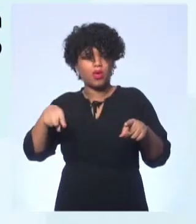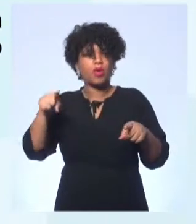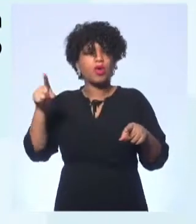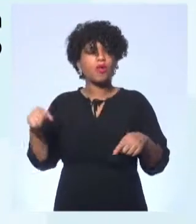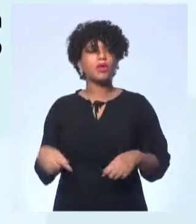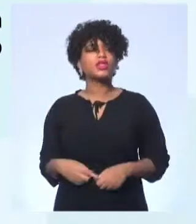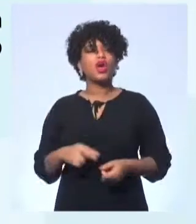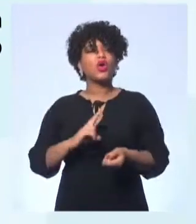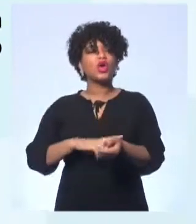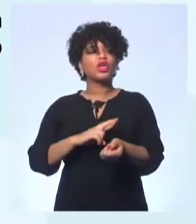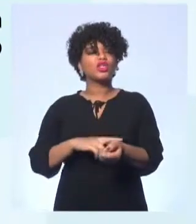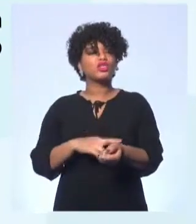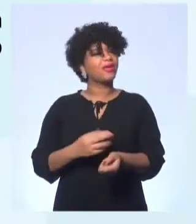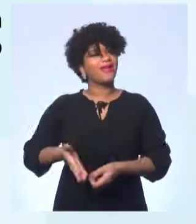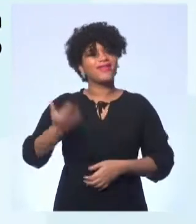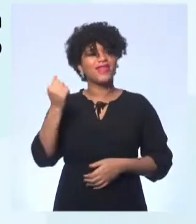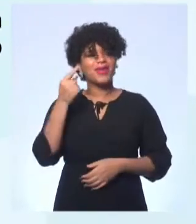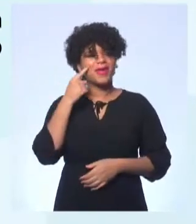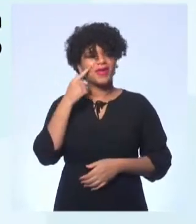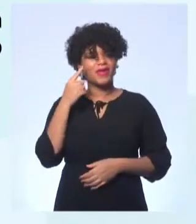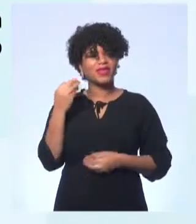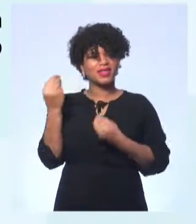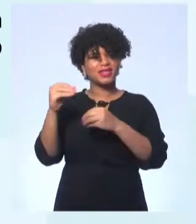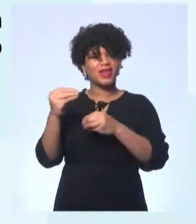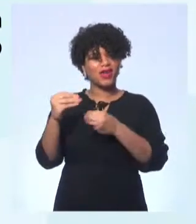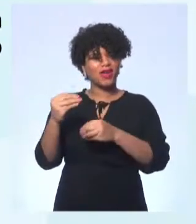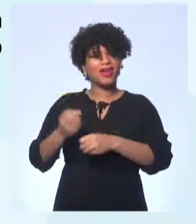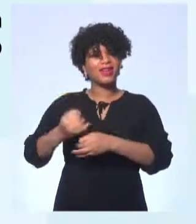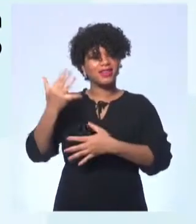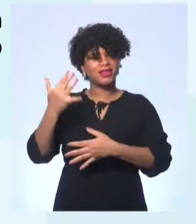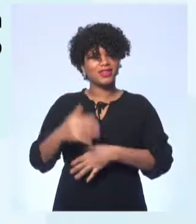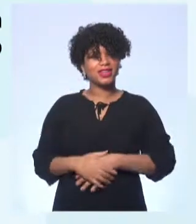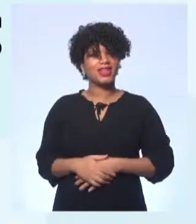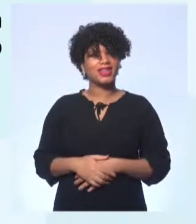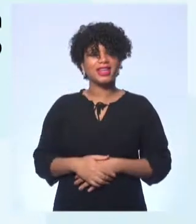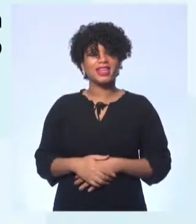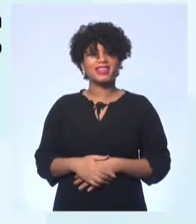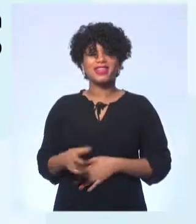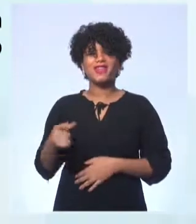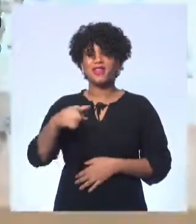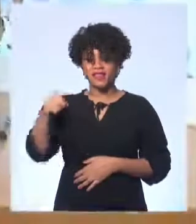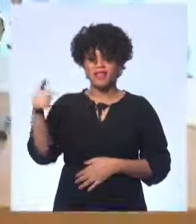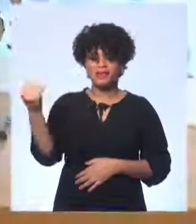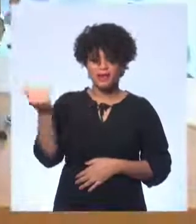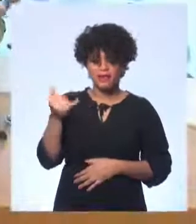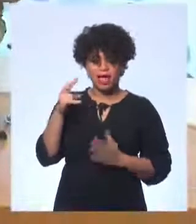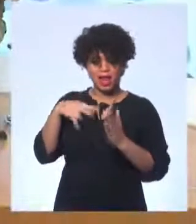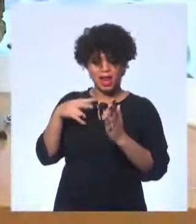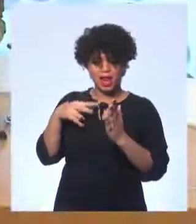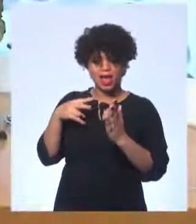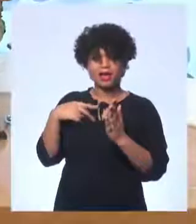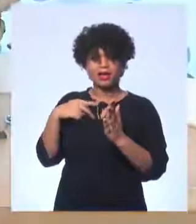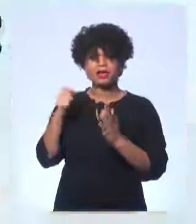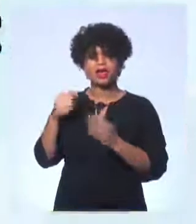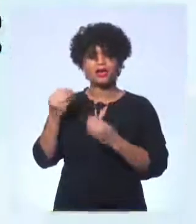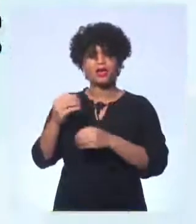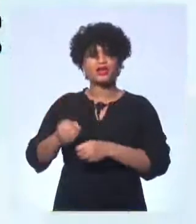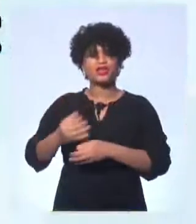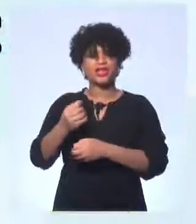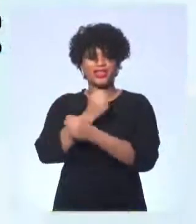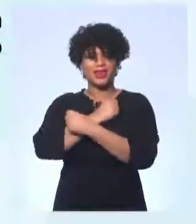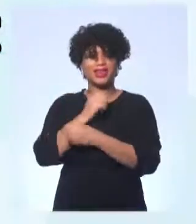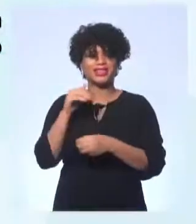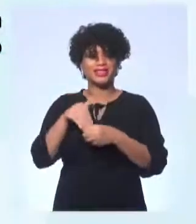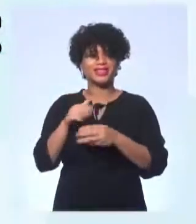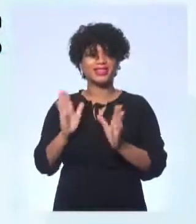seria possível? Manda a brasa aí, pessoal, que eu quero ouvir vocês, hein? Ouvir? Eu vou ouvir, eu vou ler e ouvir vocês, tá certo? Abraço,